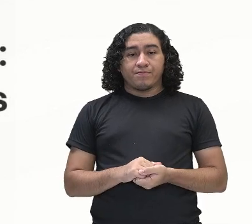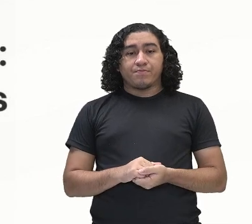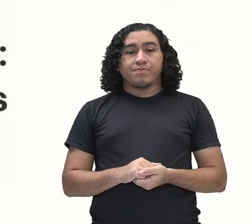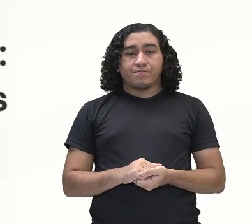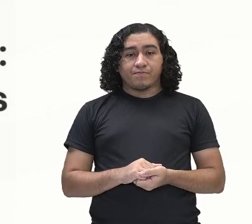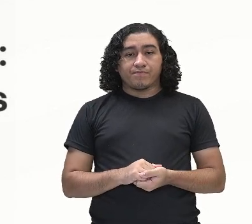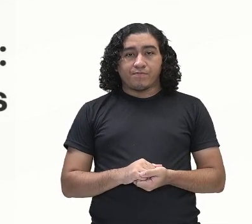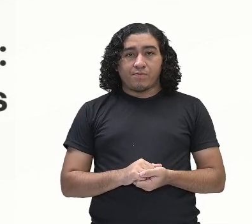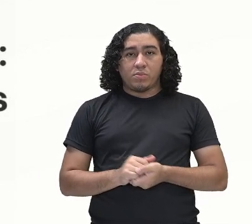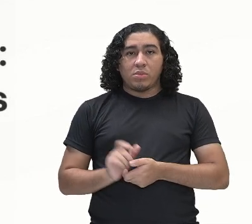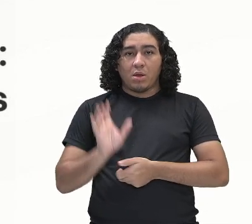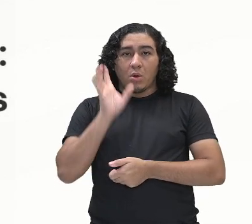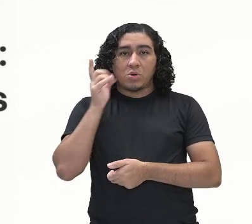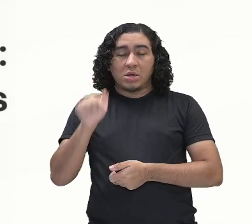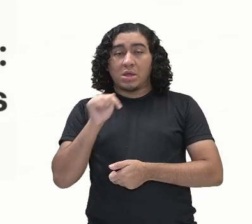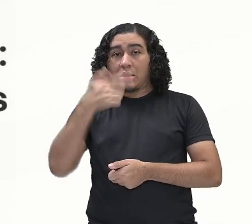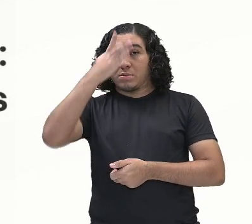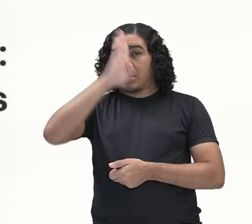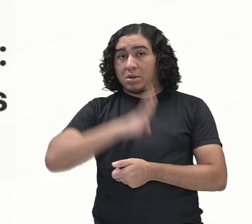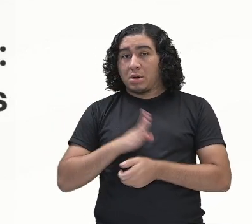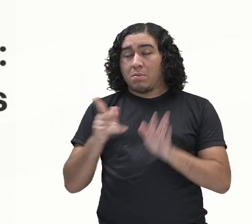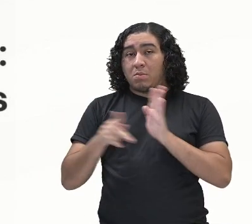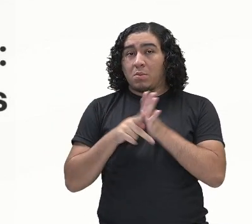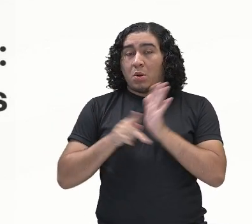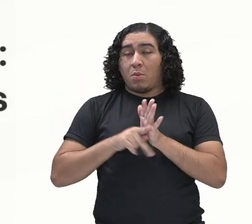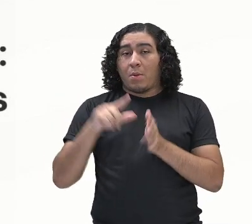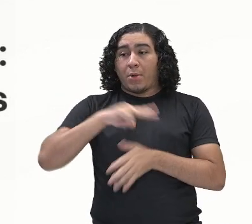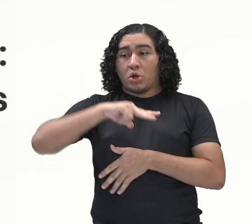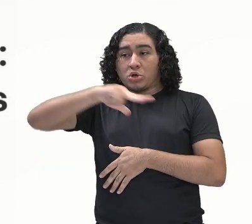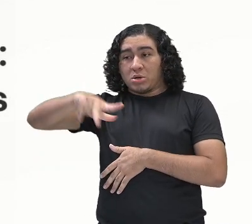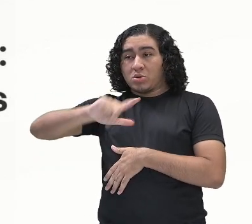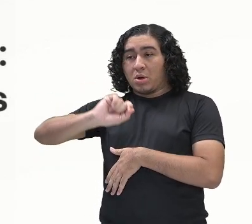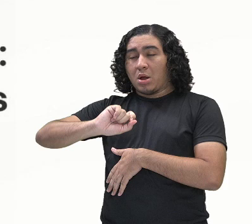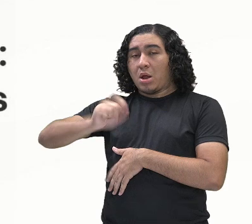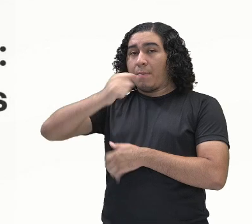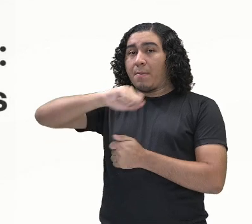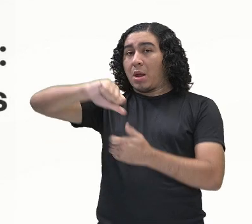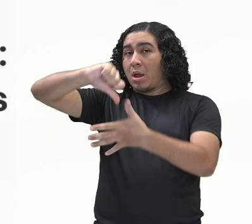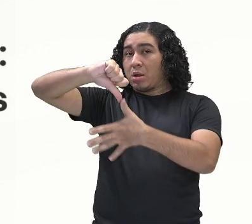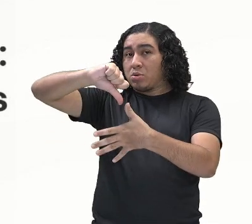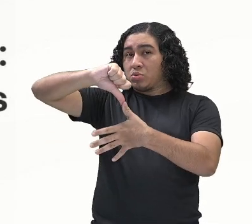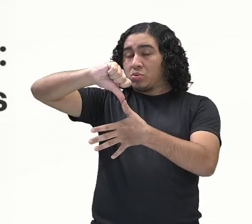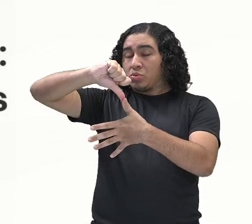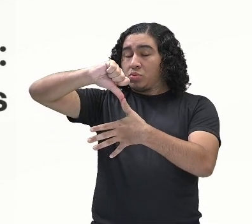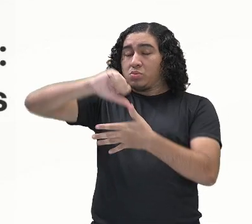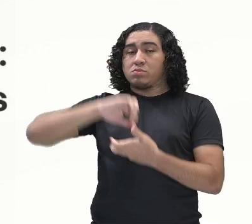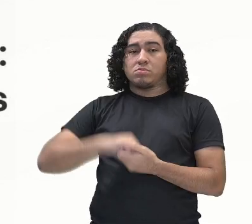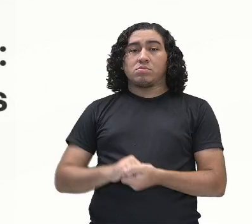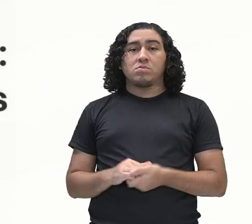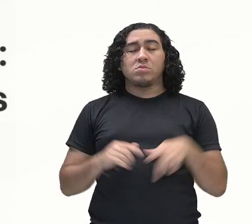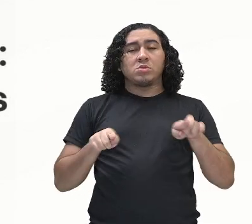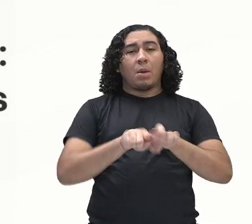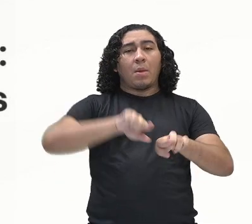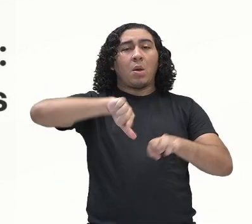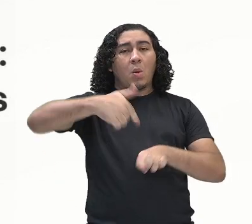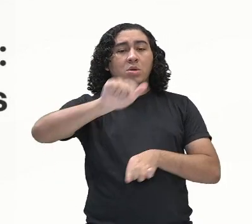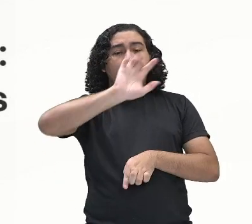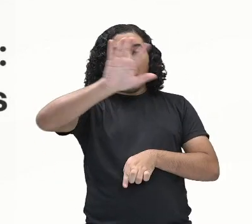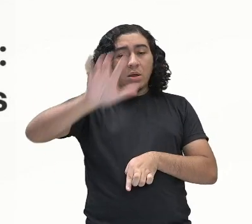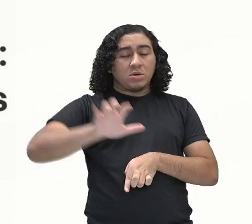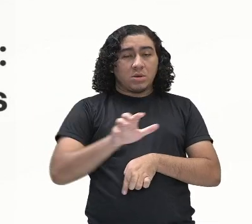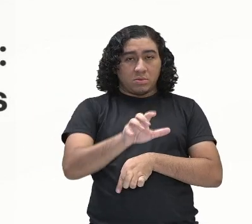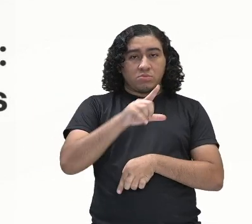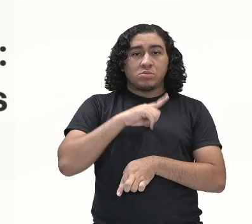expansão luso-brasileira, né, ou essa expansão portuguesa pela América do Sul, além dessa região, como outras regiões também que passam por